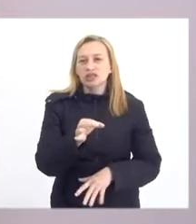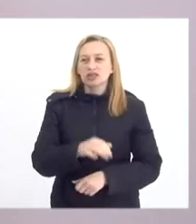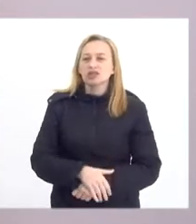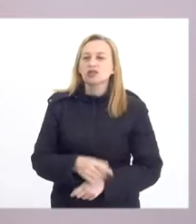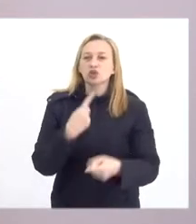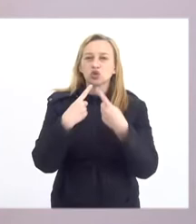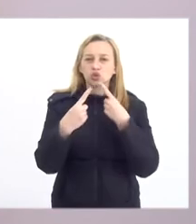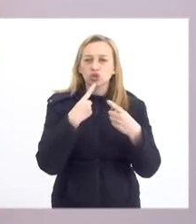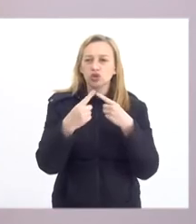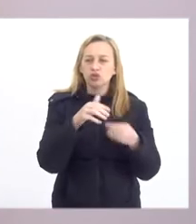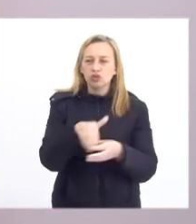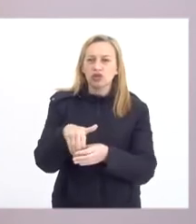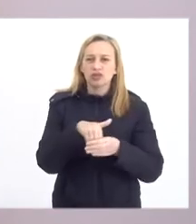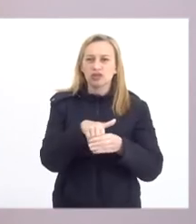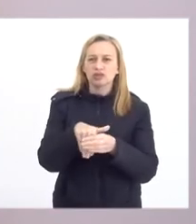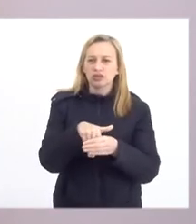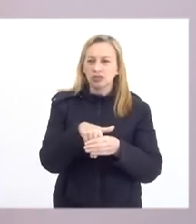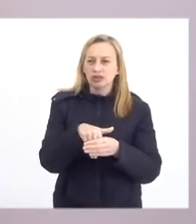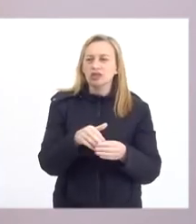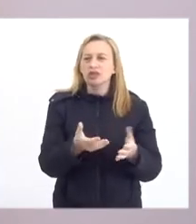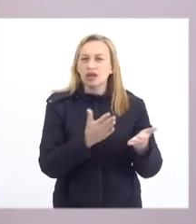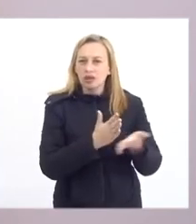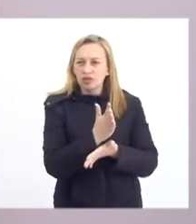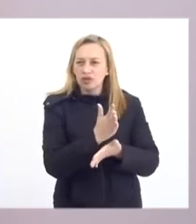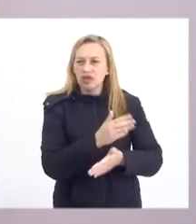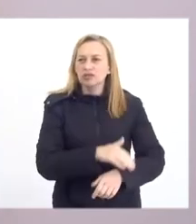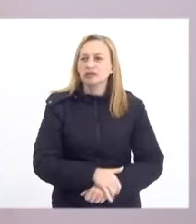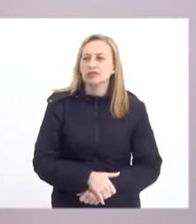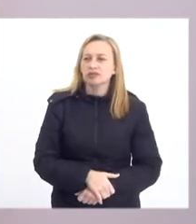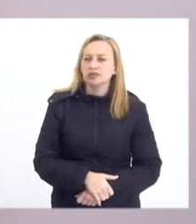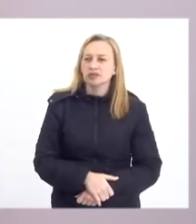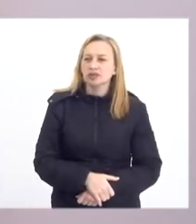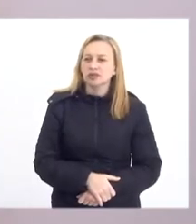Em discussão e em votação, aprovado.